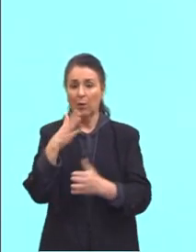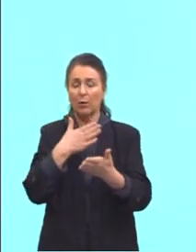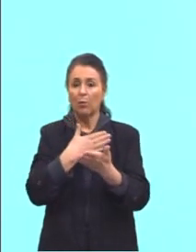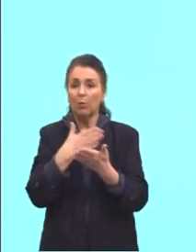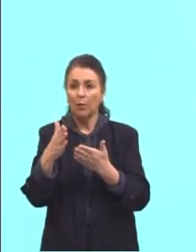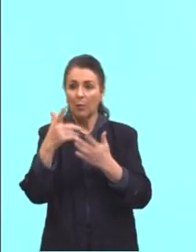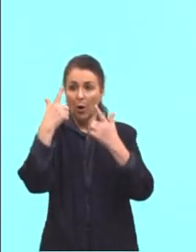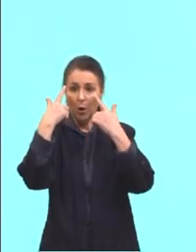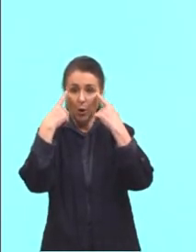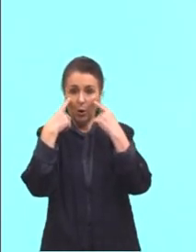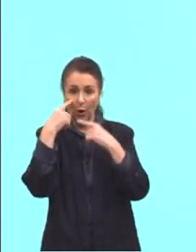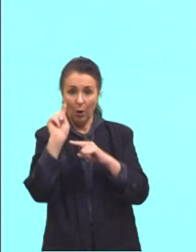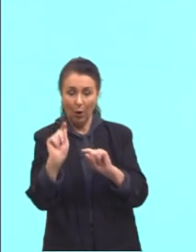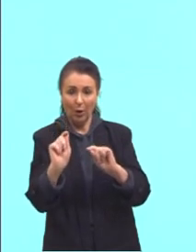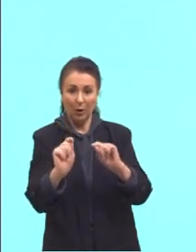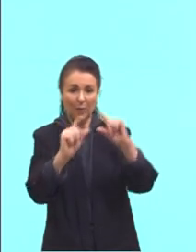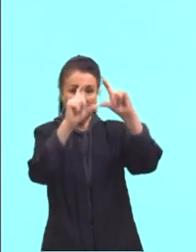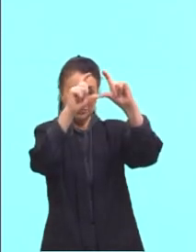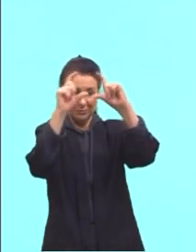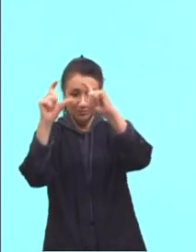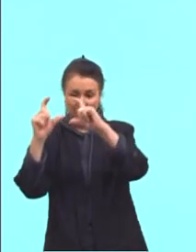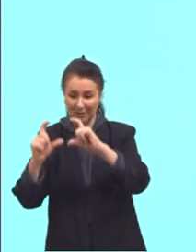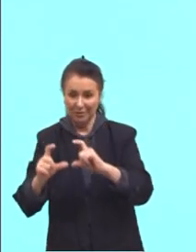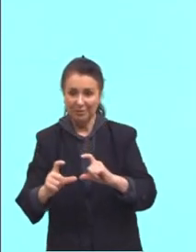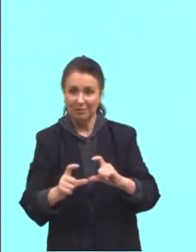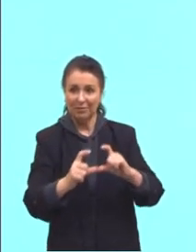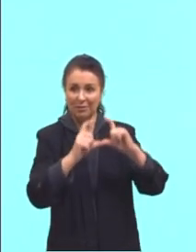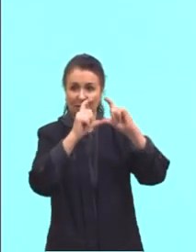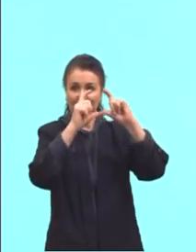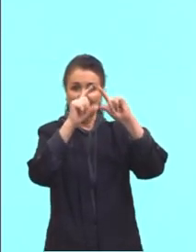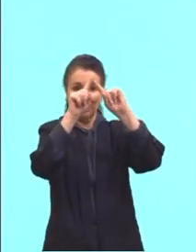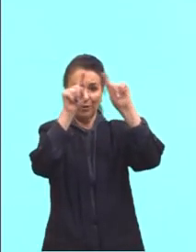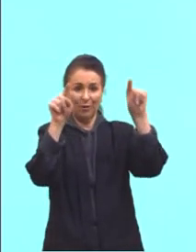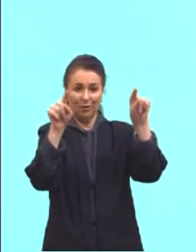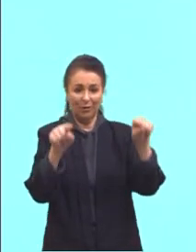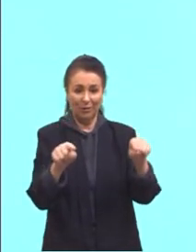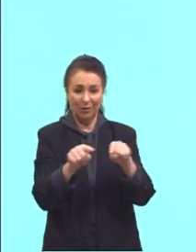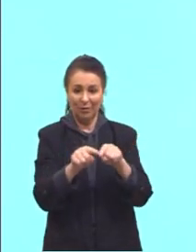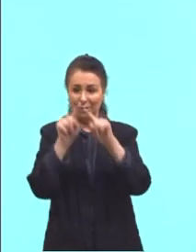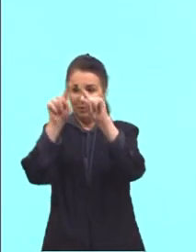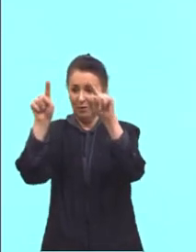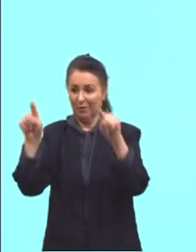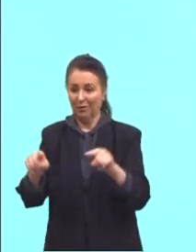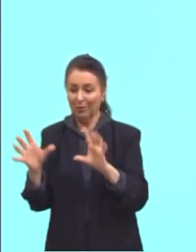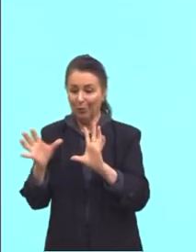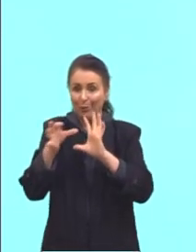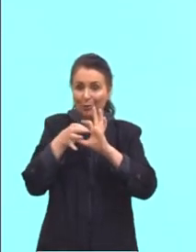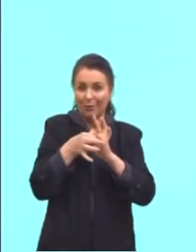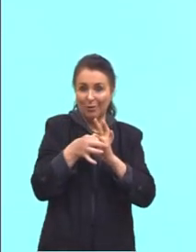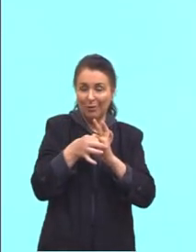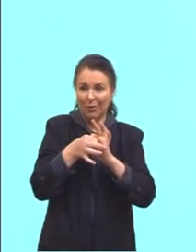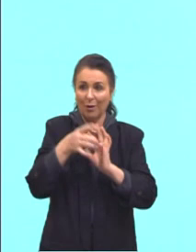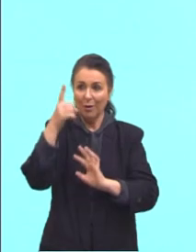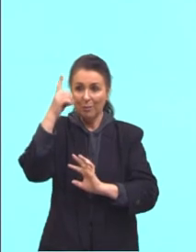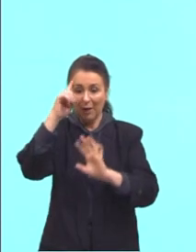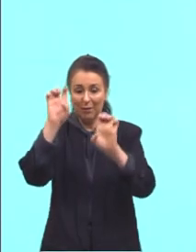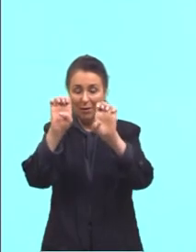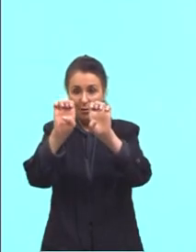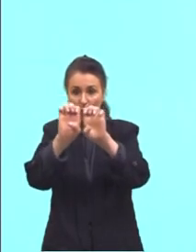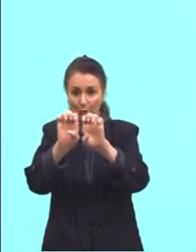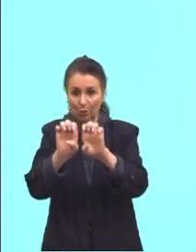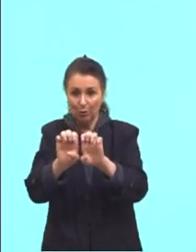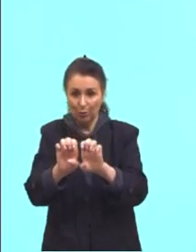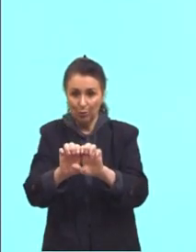uma colmeia né como se fosse uma comédia estrutura de um hexágono certo e aqui é muito mais